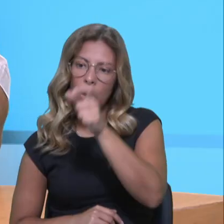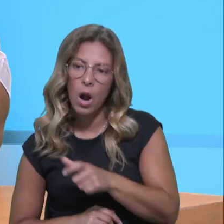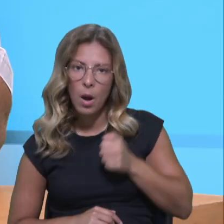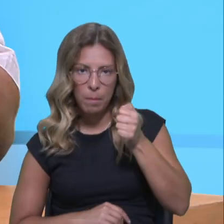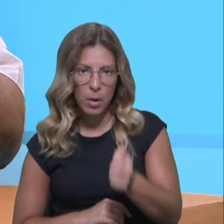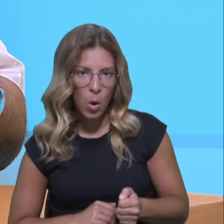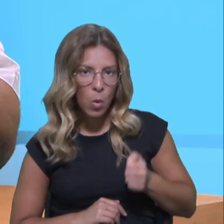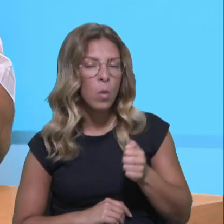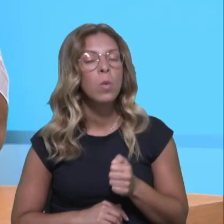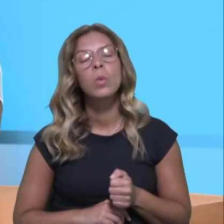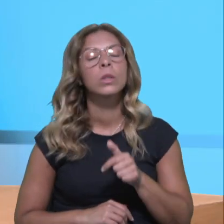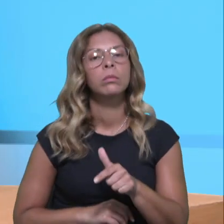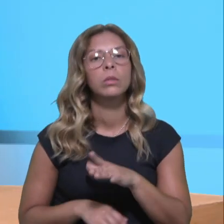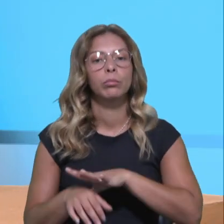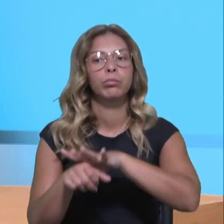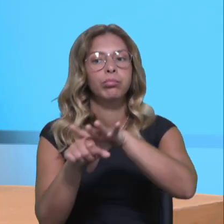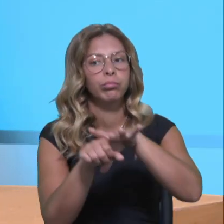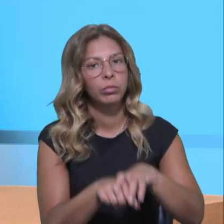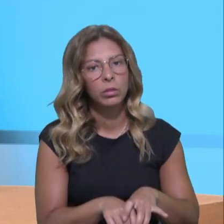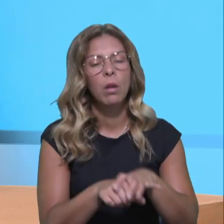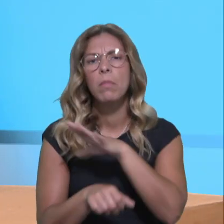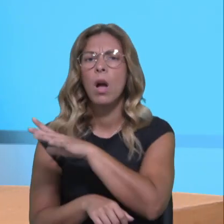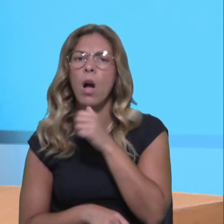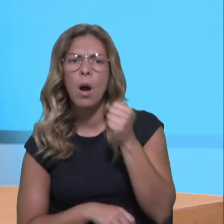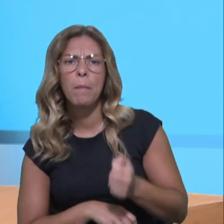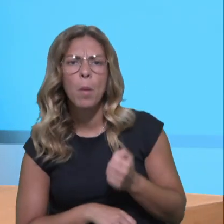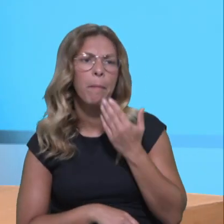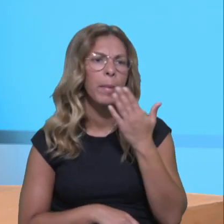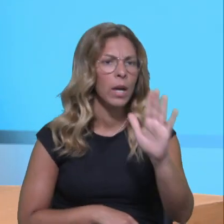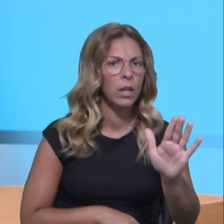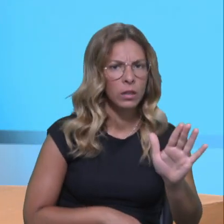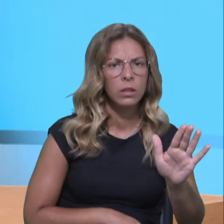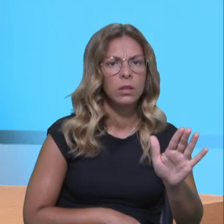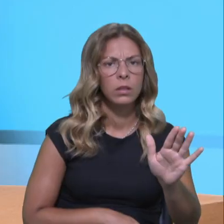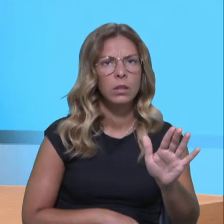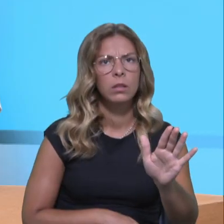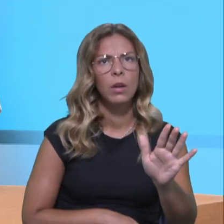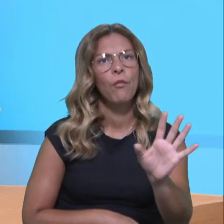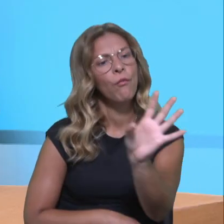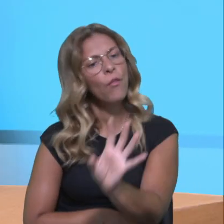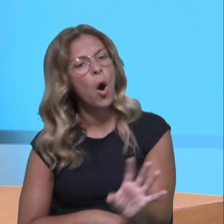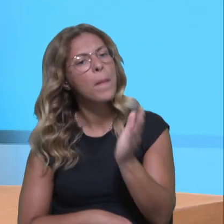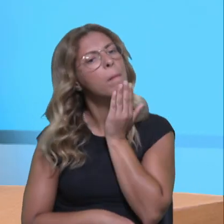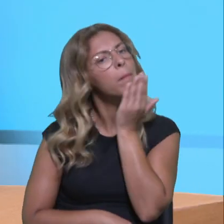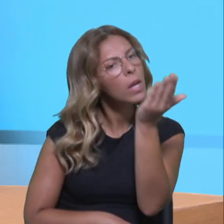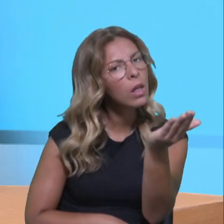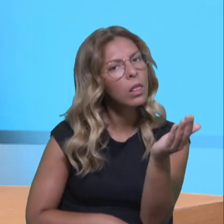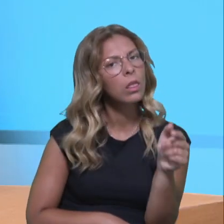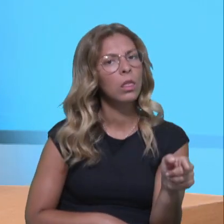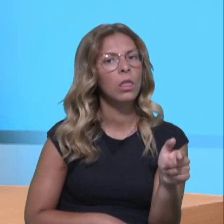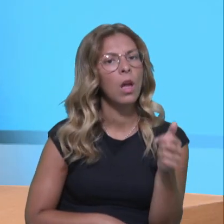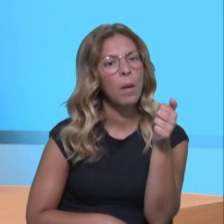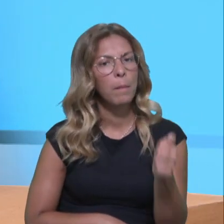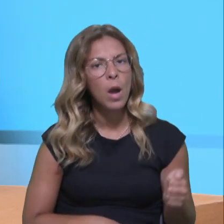destruir aquelas cidades. E Abraão vem pedir, e, portanto, esta forma de pedir de Abraão só manifesta